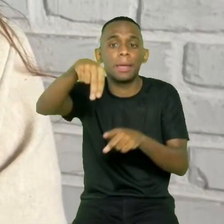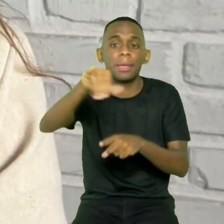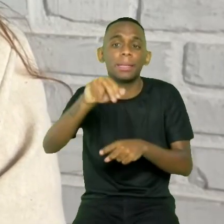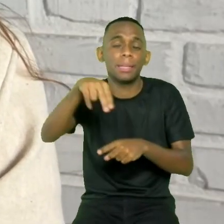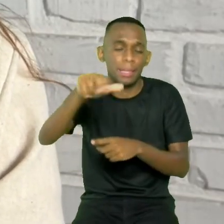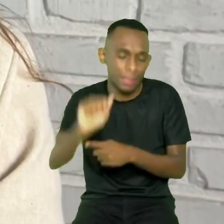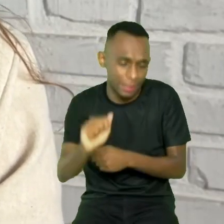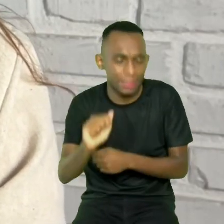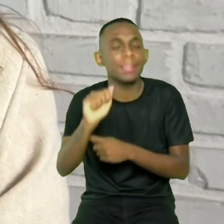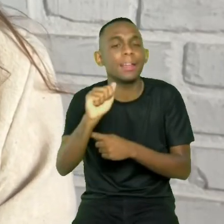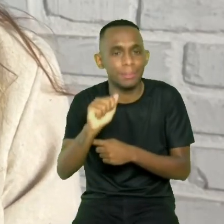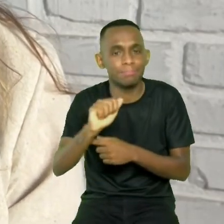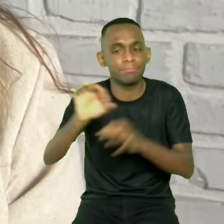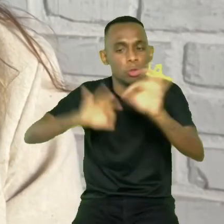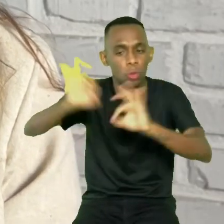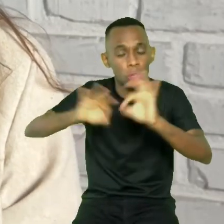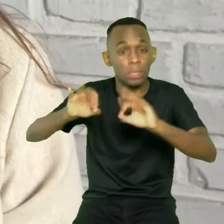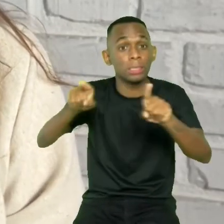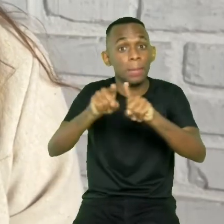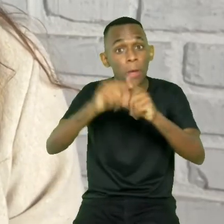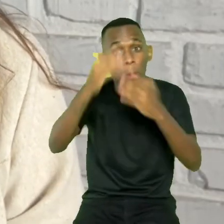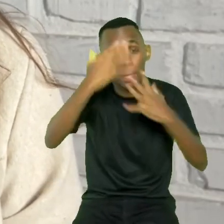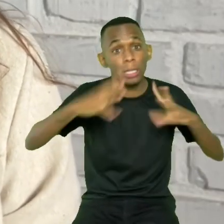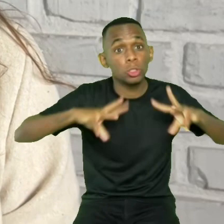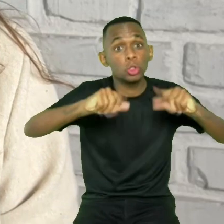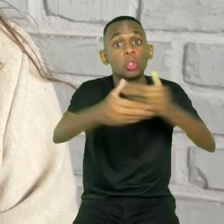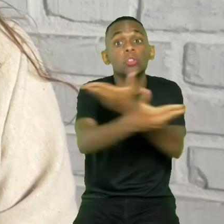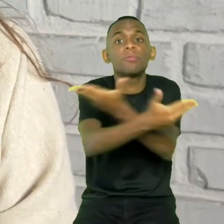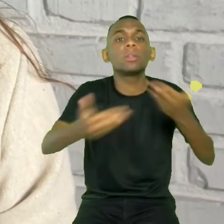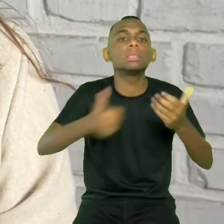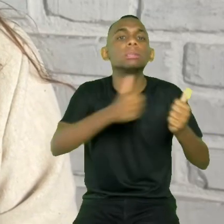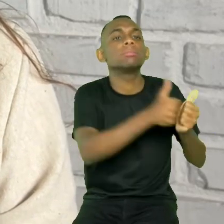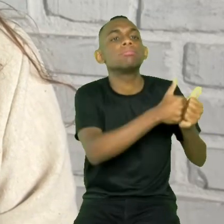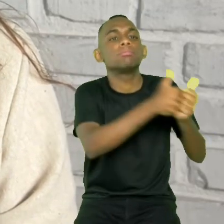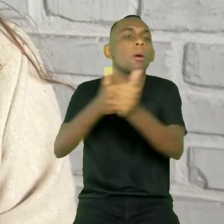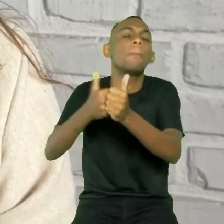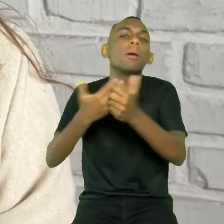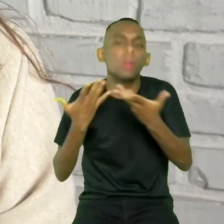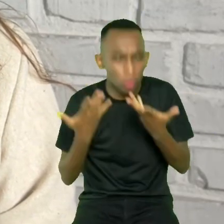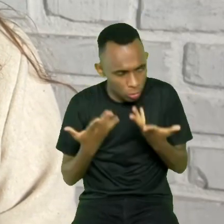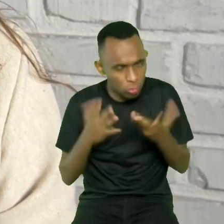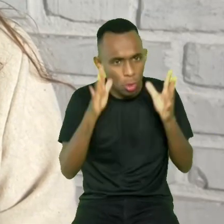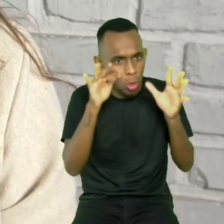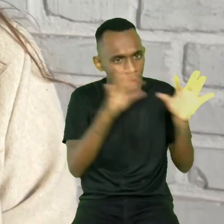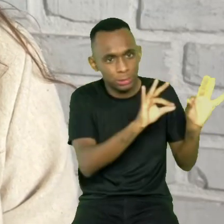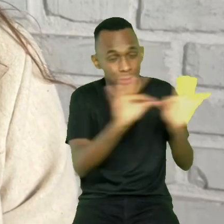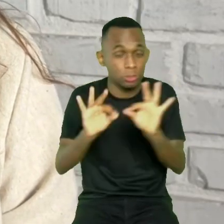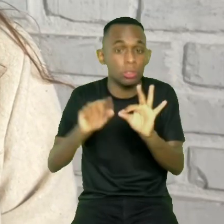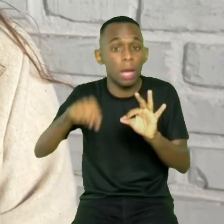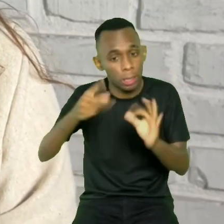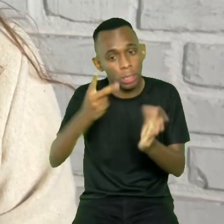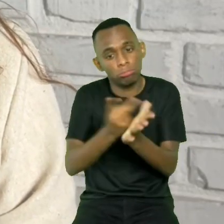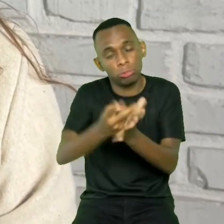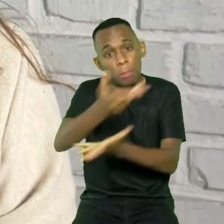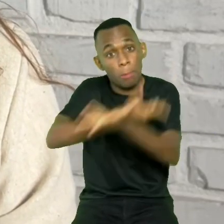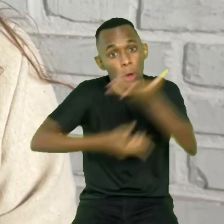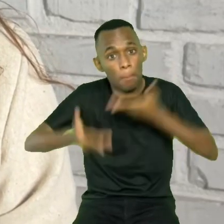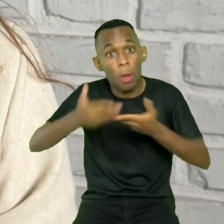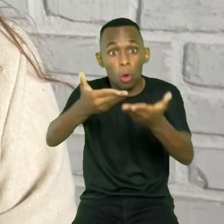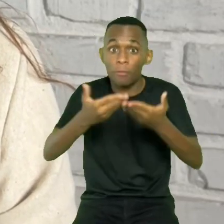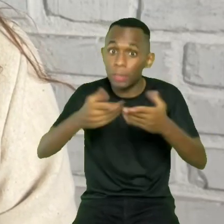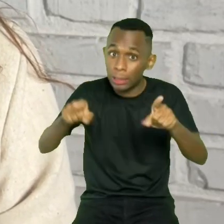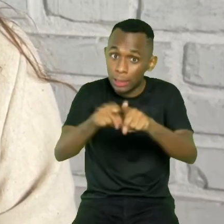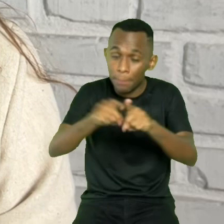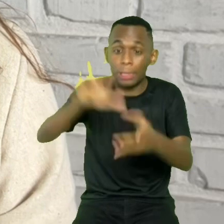bastidores. E obrigada a você que acompanhou aqui o programa no canal do Sempre um Papo, aqui no YouTube. Te convido a